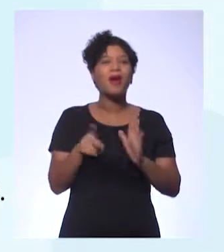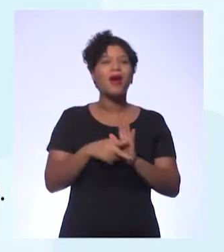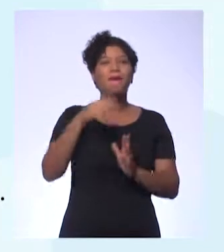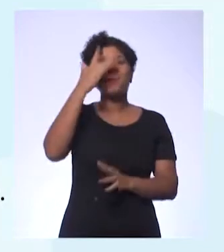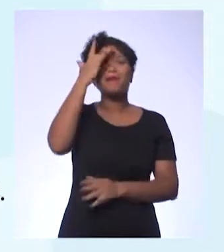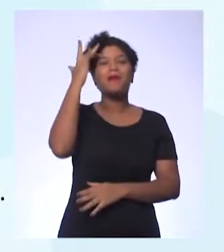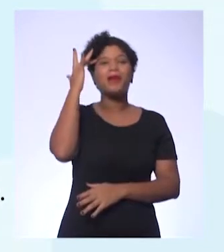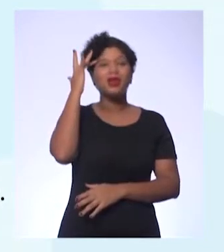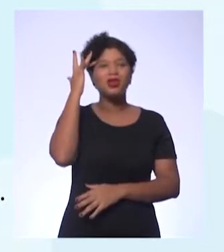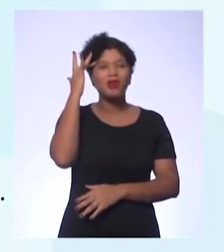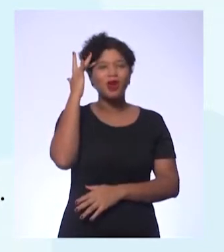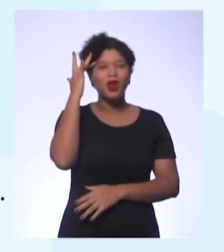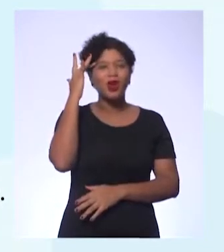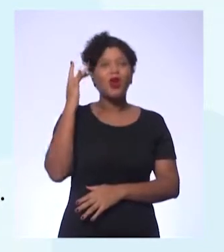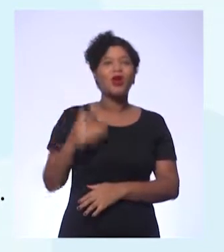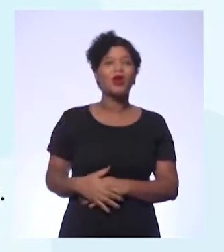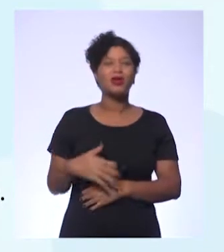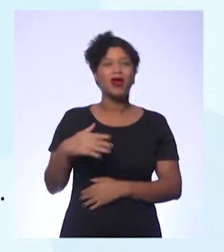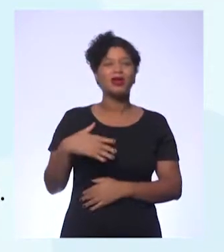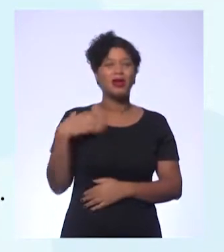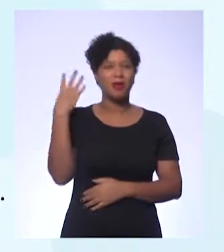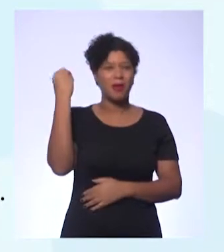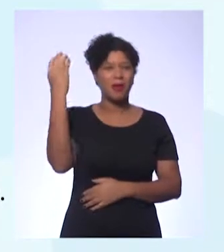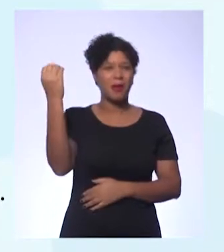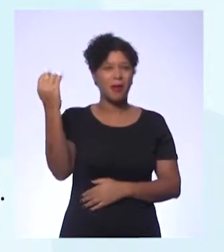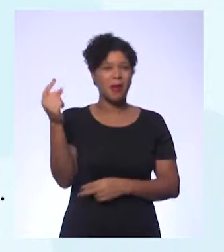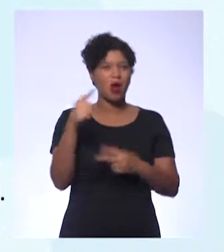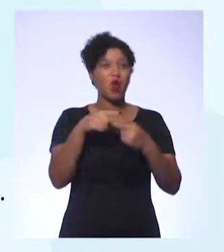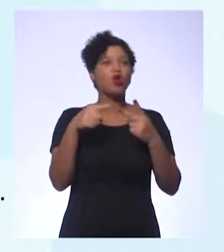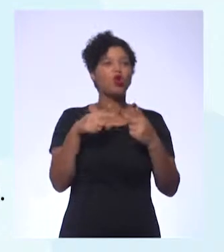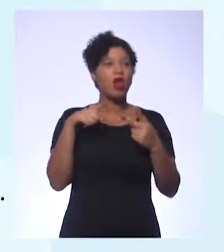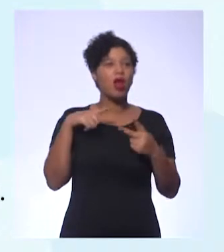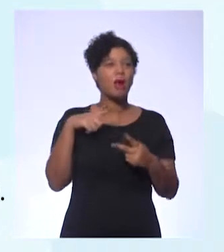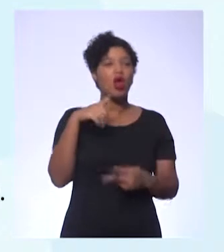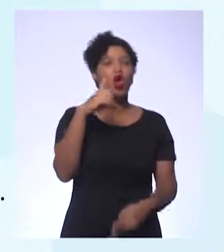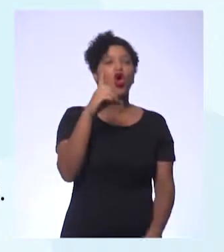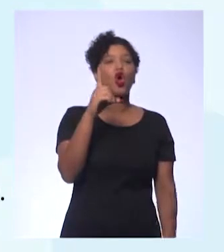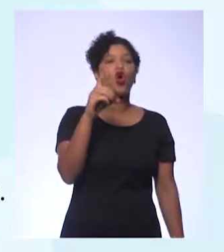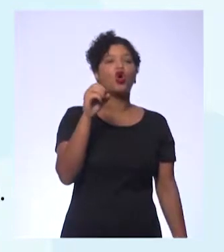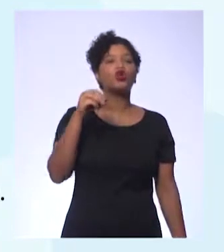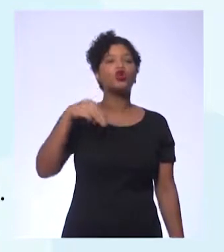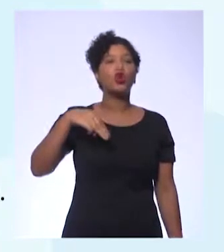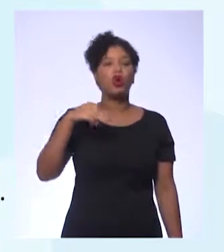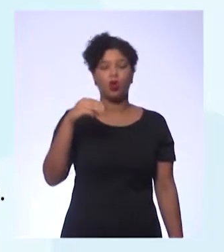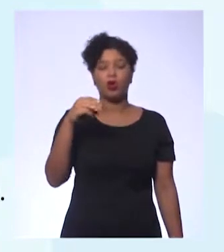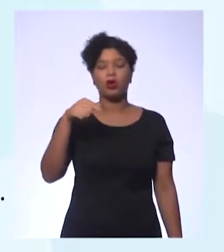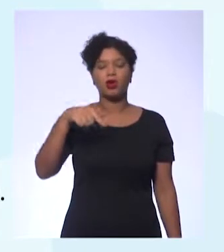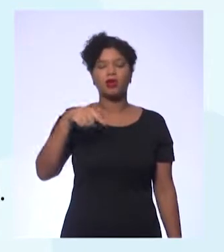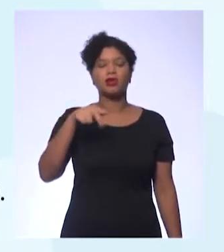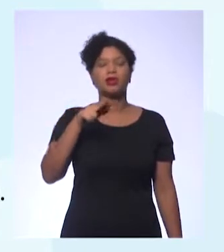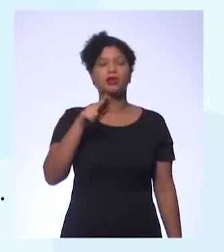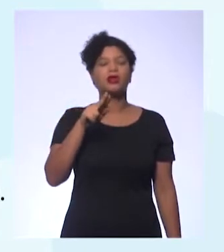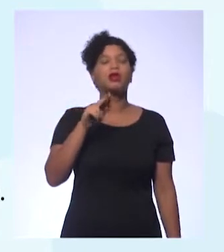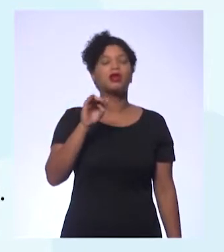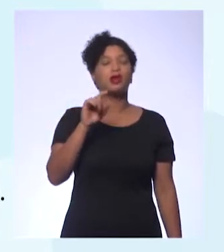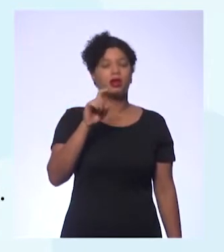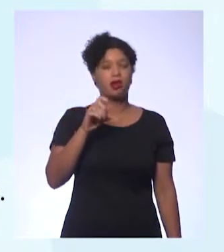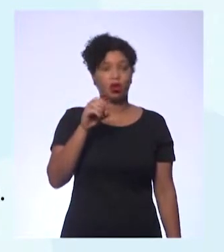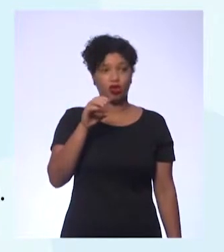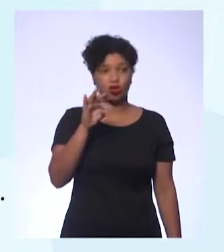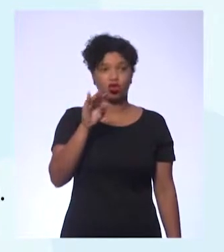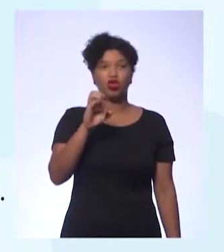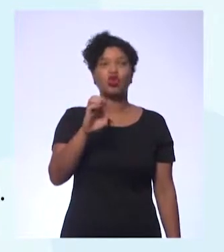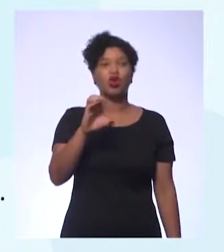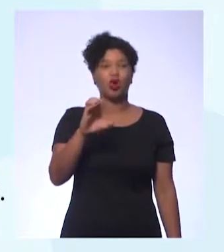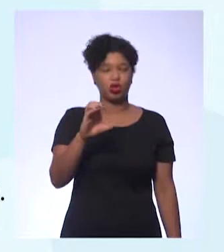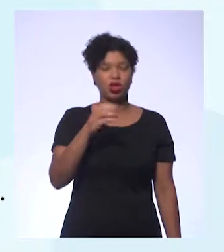né, Dom Quixote, de Miguel Cervantes. E aí a primeira imagem também lembra, né, e a professora pode depois falar mais, mas